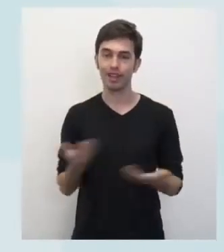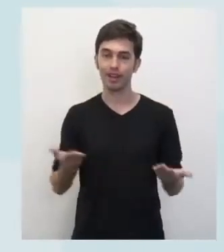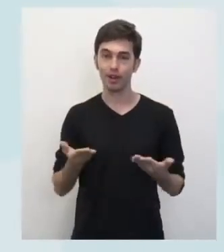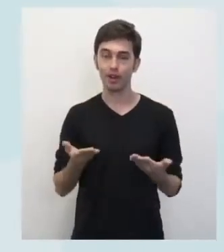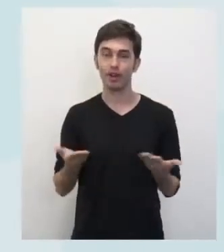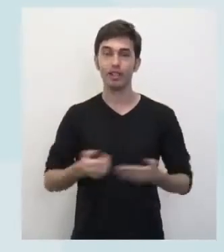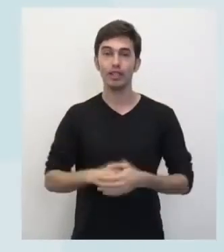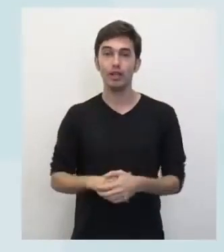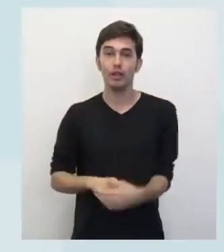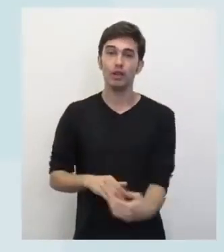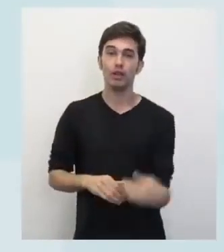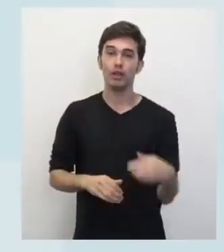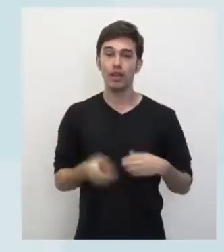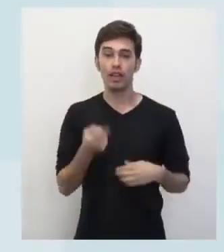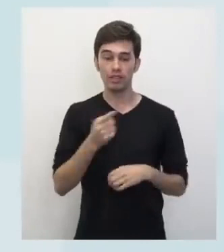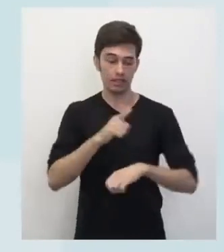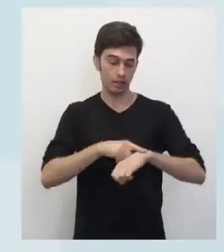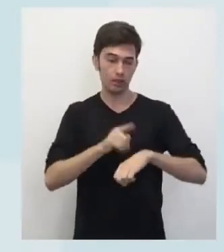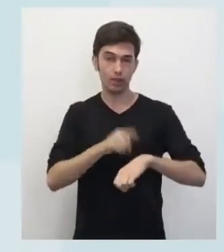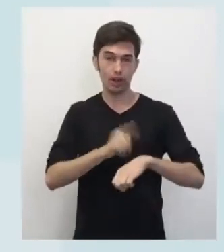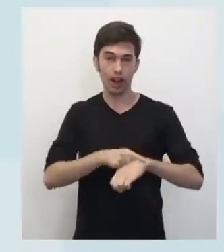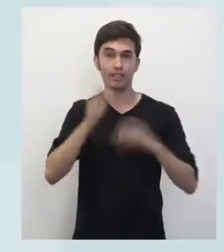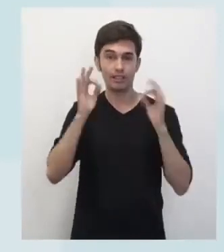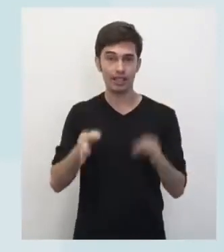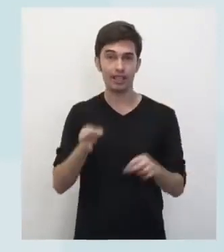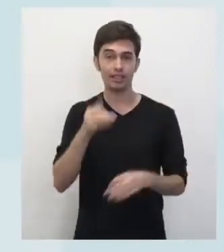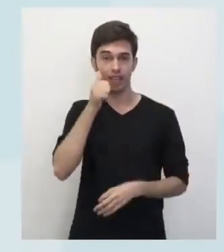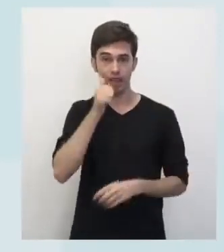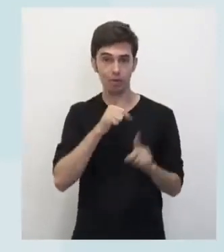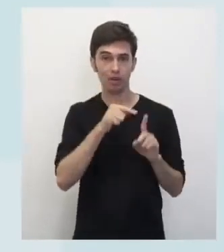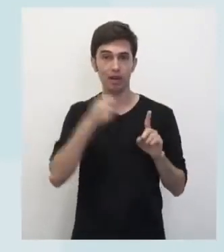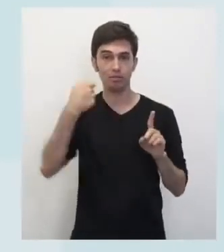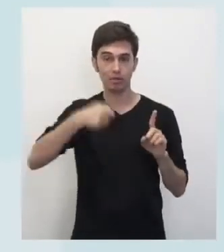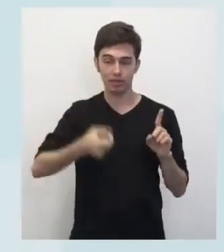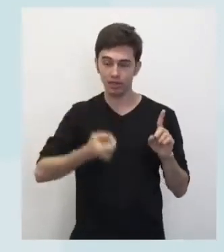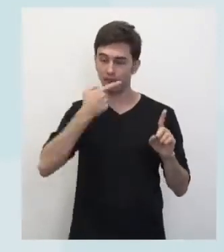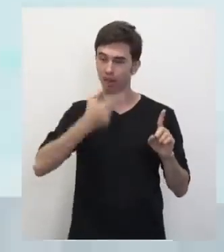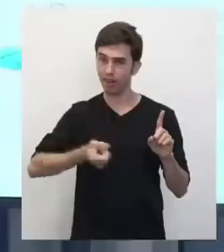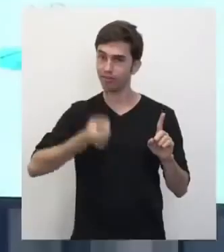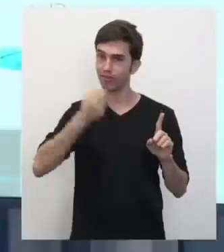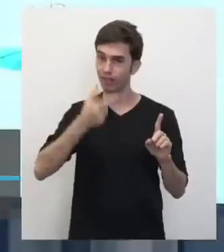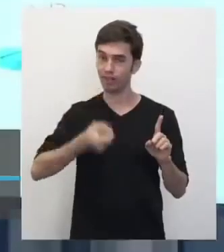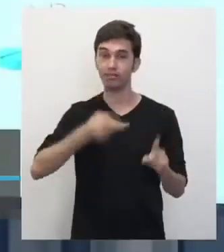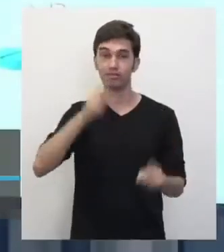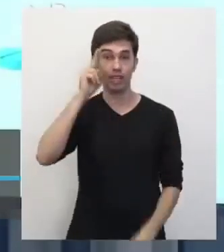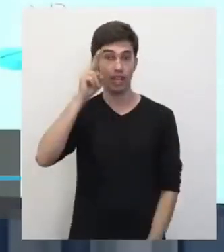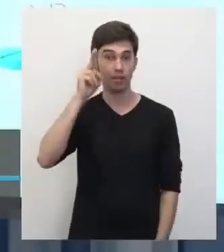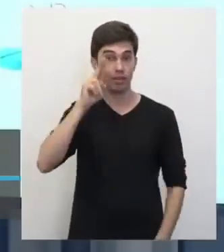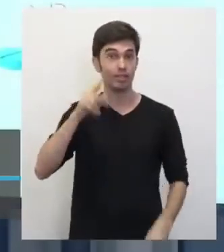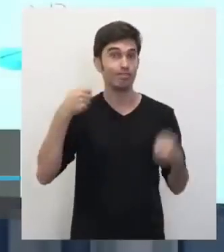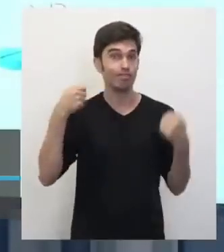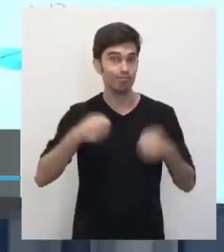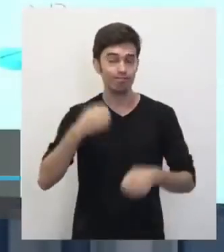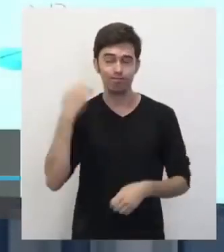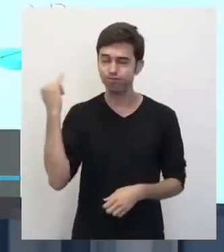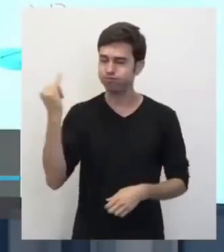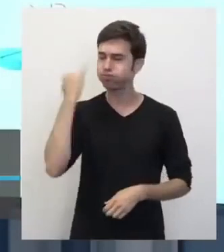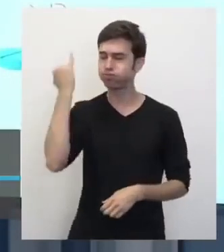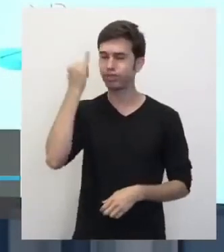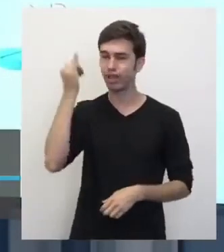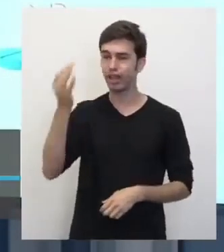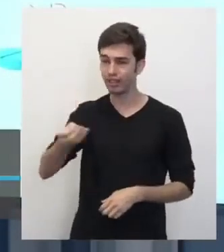Então, esses horários é o que ela tem que tomar um medicamento, né, Osmar? Lembrando que é muito importante ela saber esses horários aí,